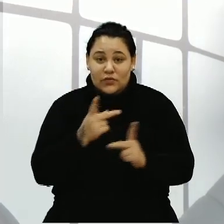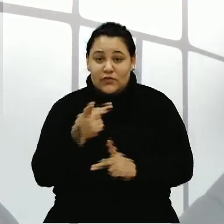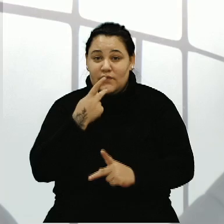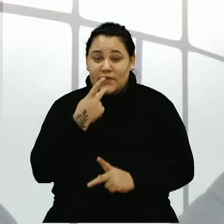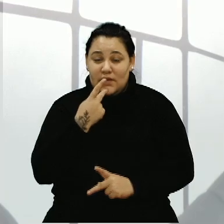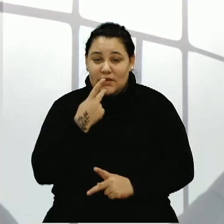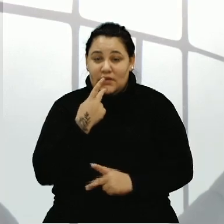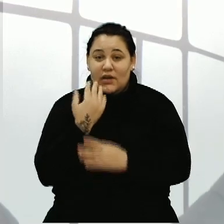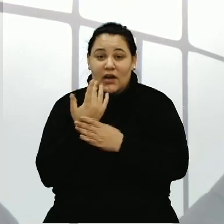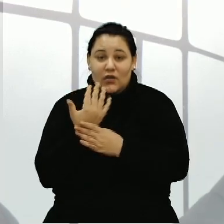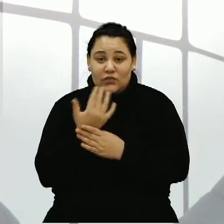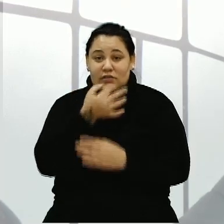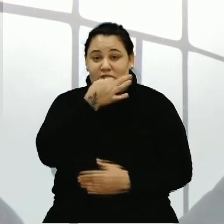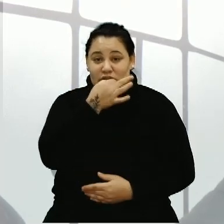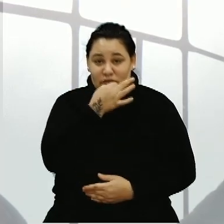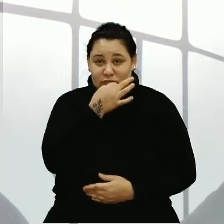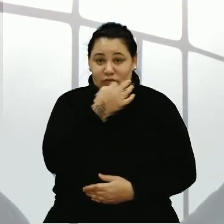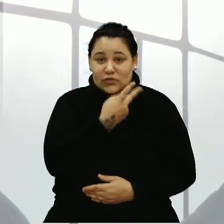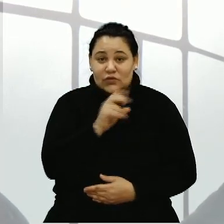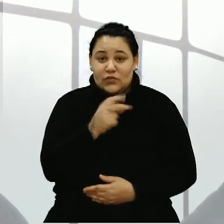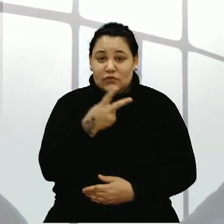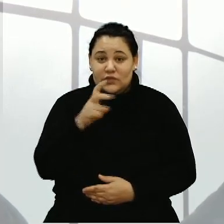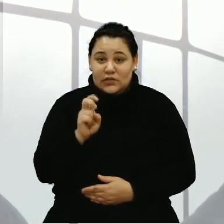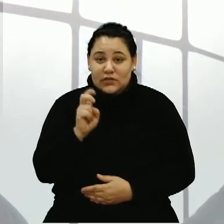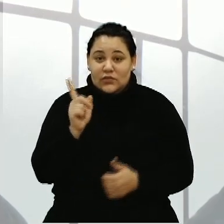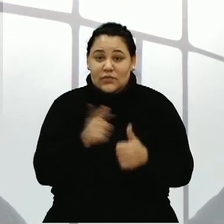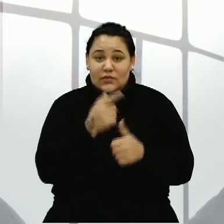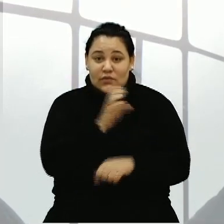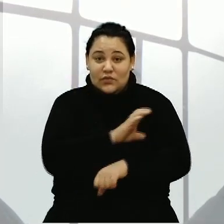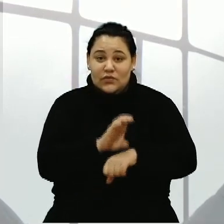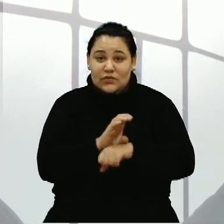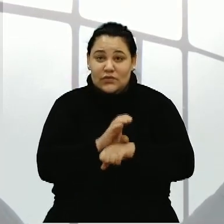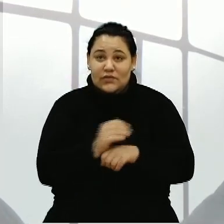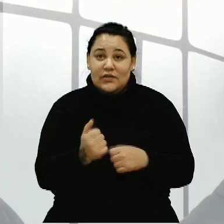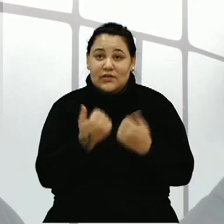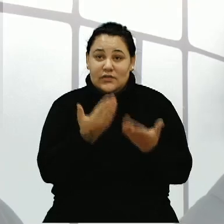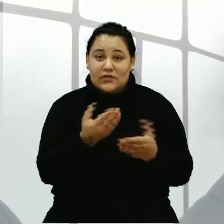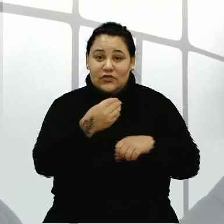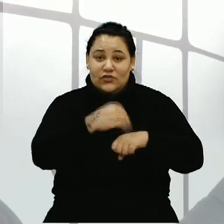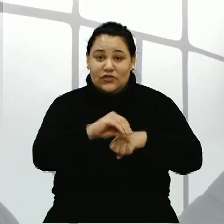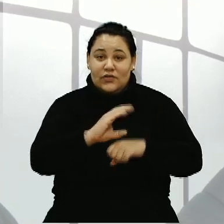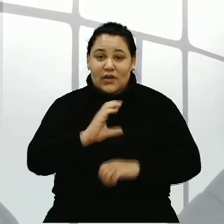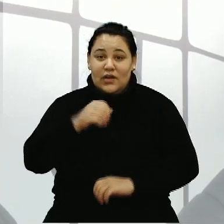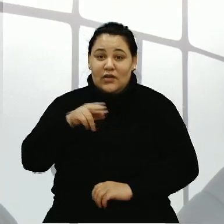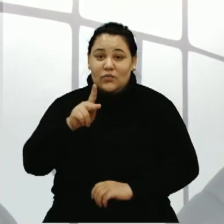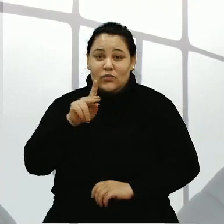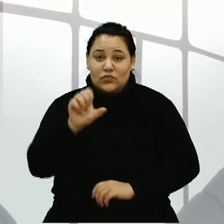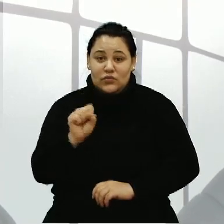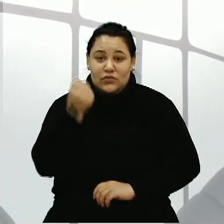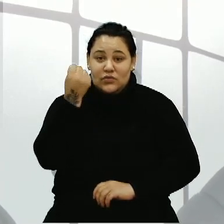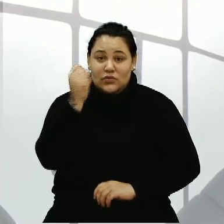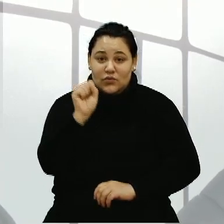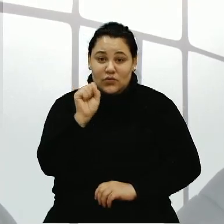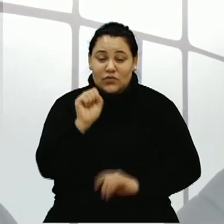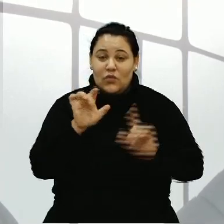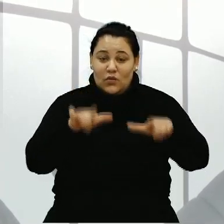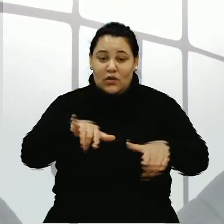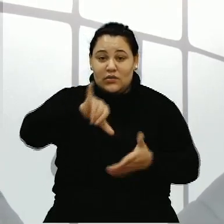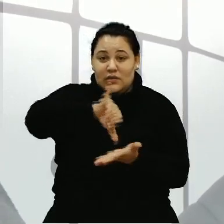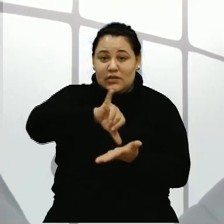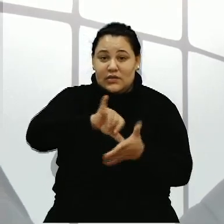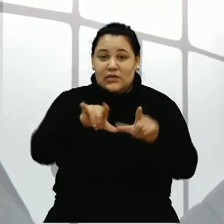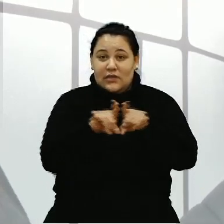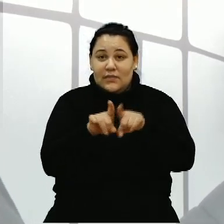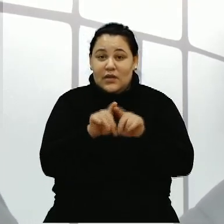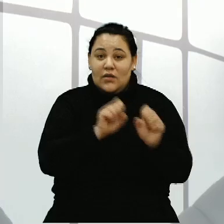será em Caxias do Sul, em 2025, os primeiros cursos, e eu deixo como sugestão Campus 8, né, um local totalmente centralizado, pode trabalhar